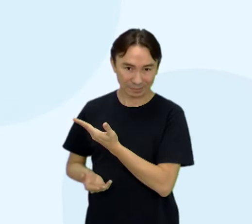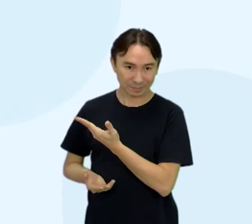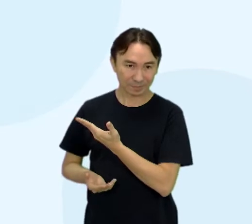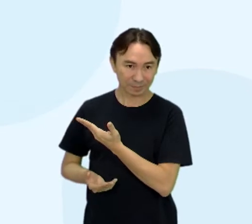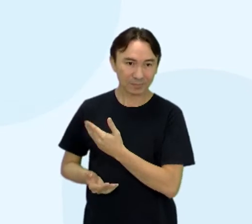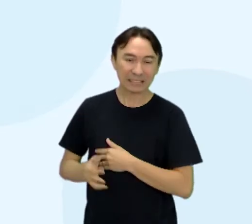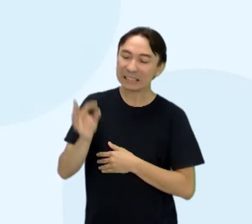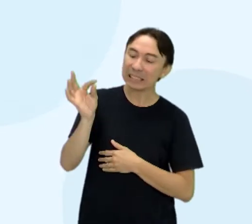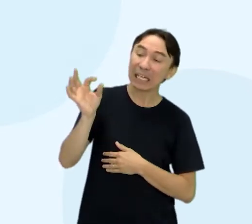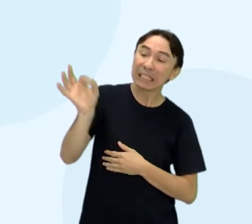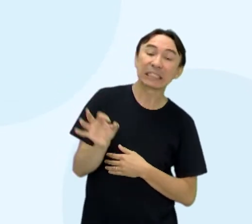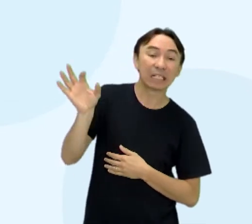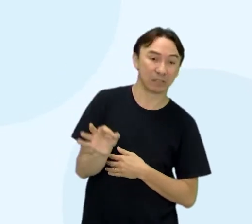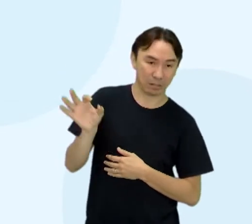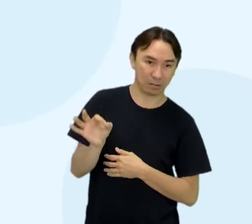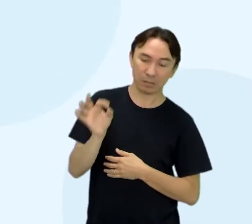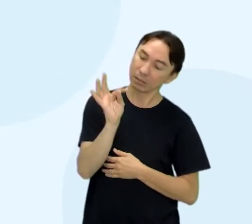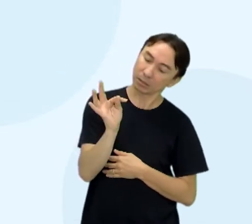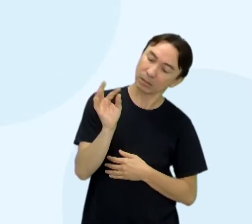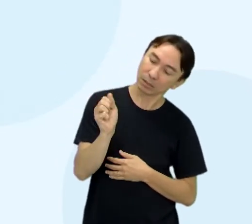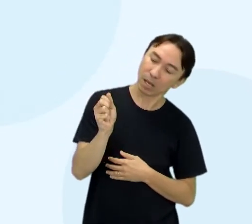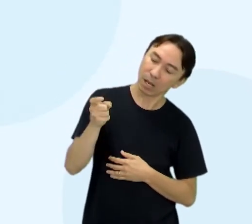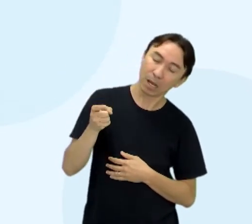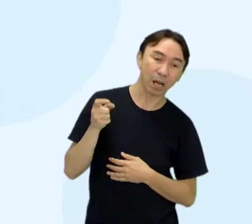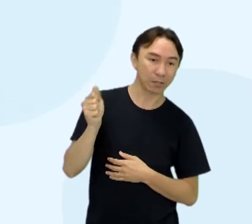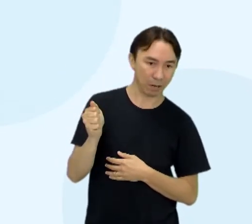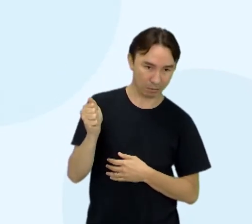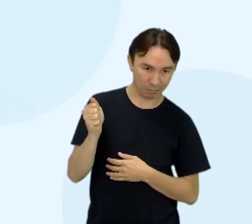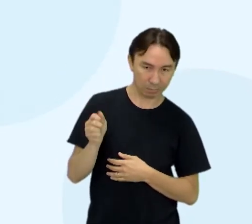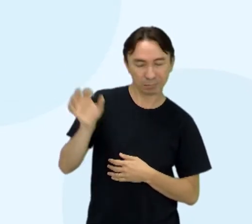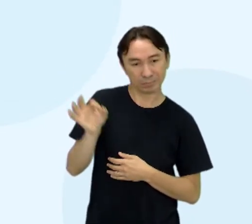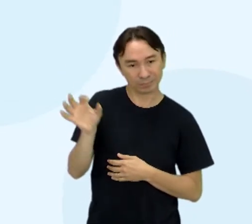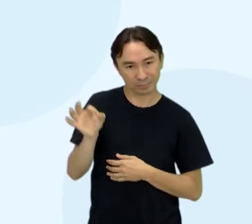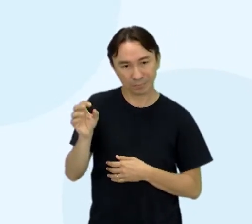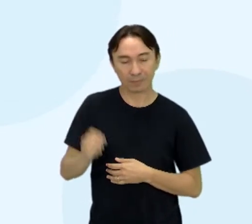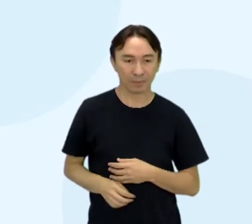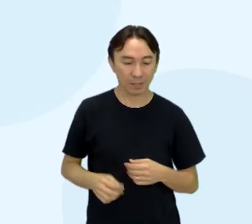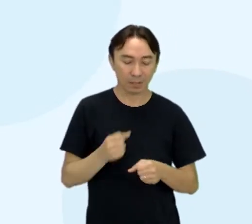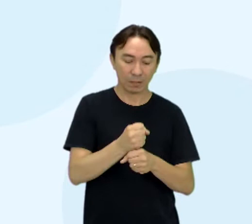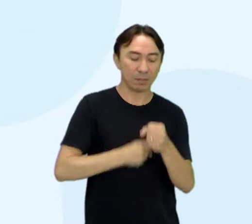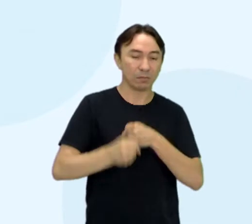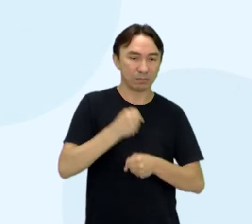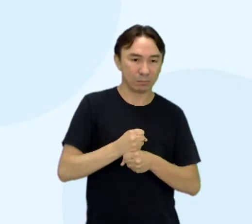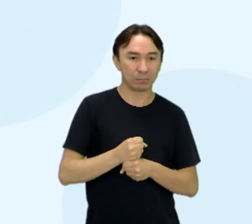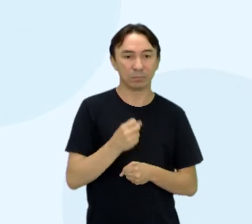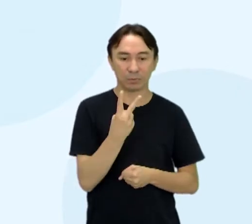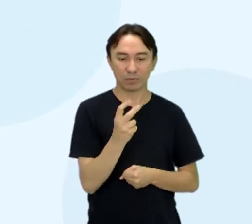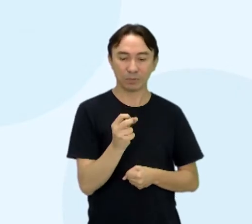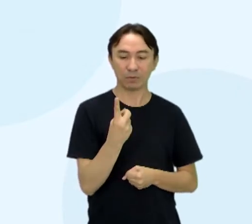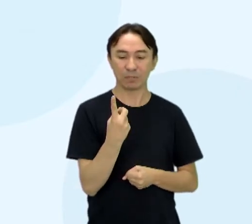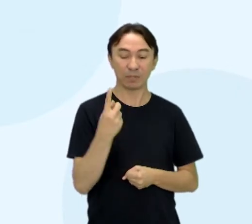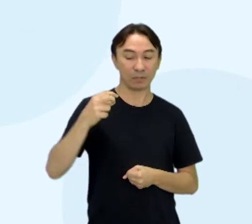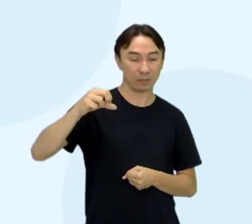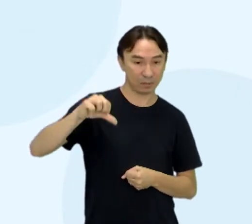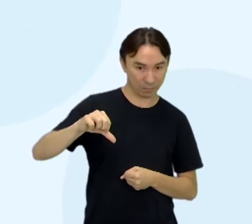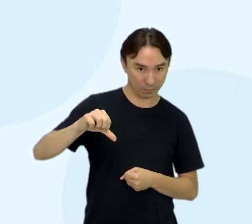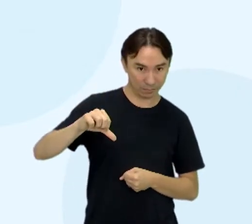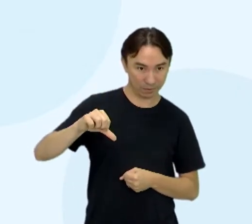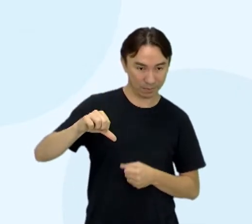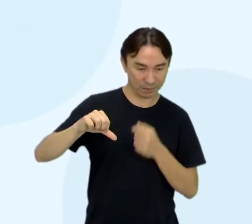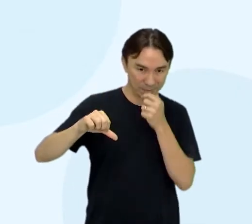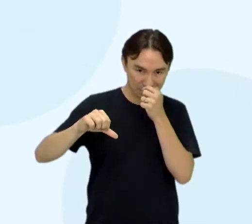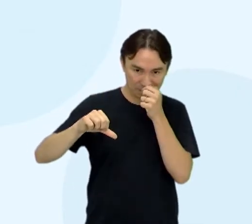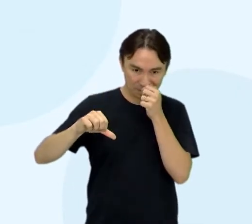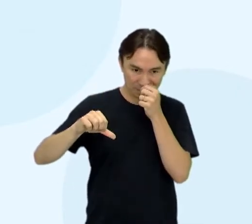na lousa. Temos aqui a taxa, tá? Entre 2019, eu tomando um couro aqui da